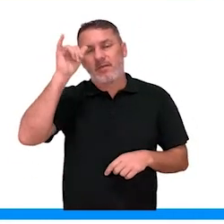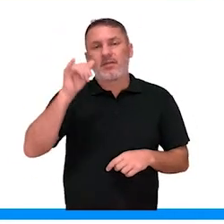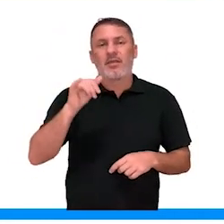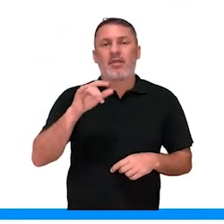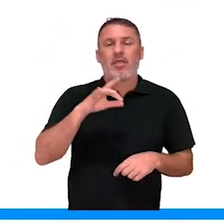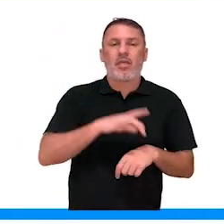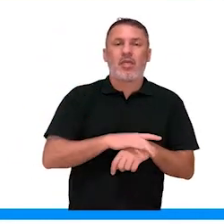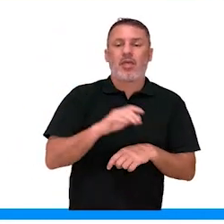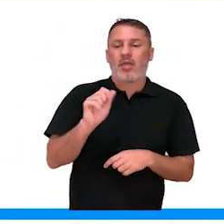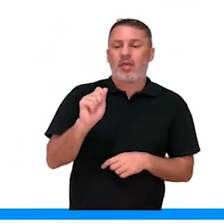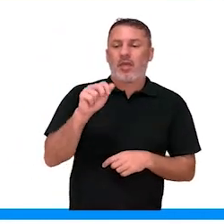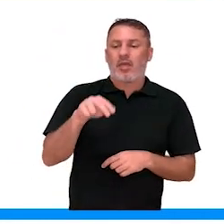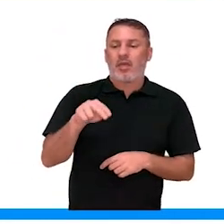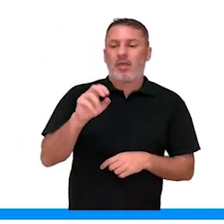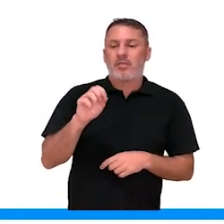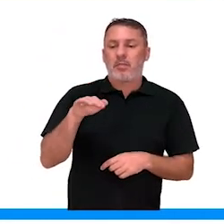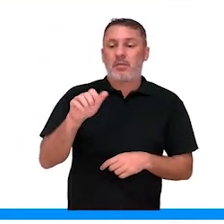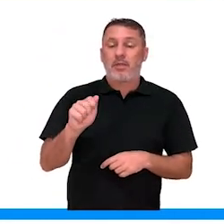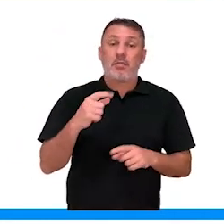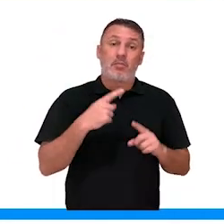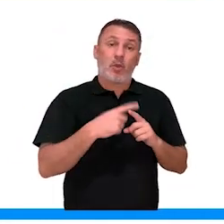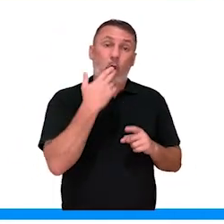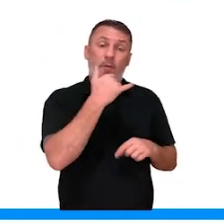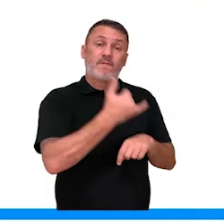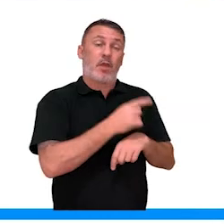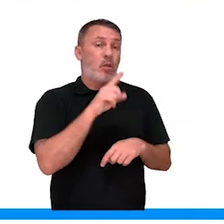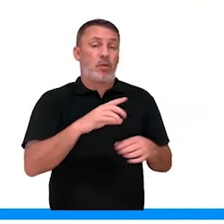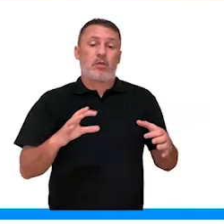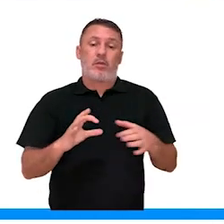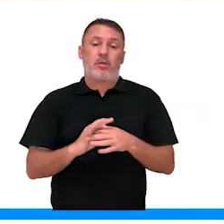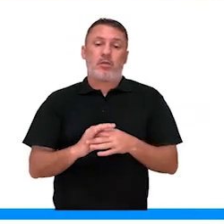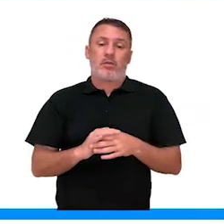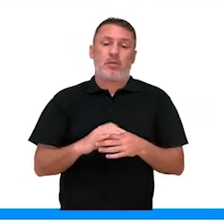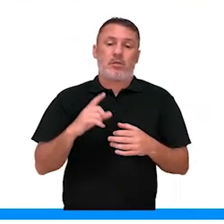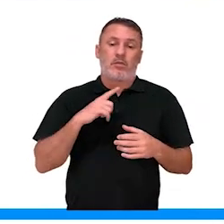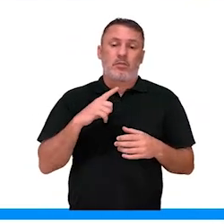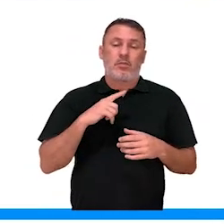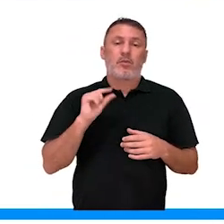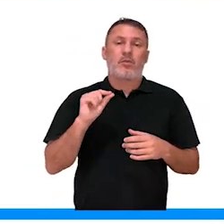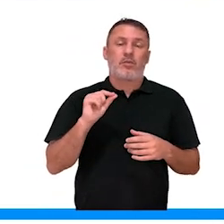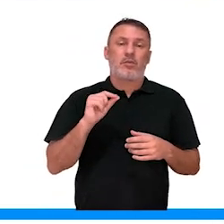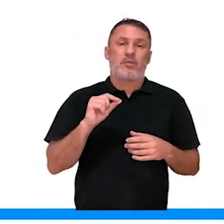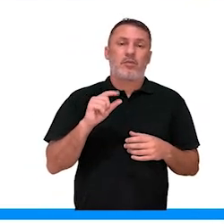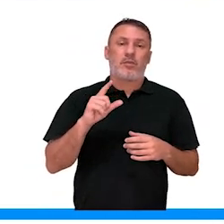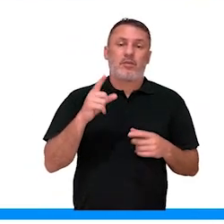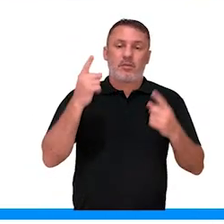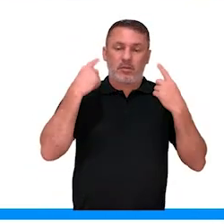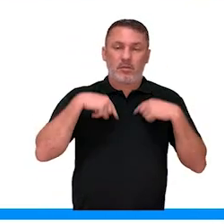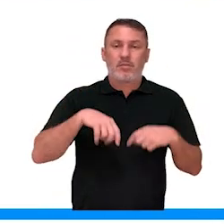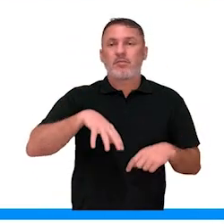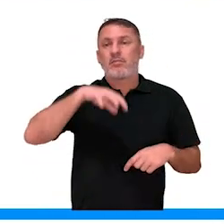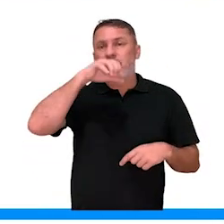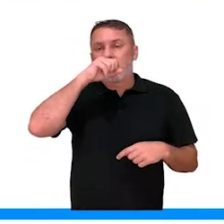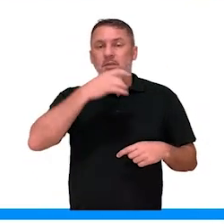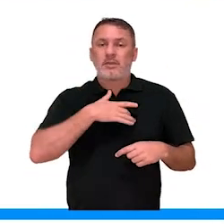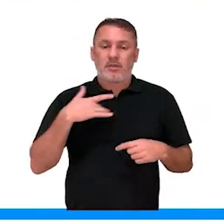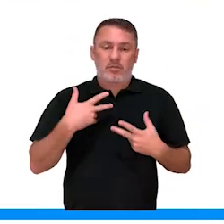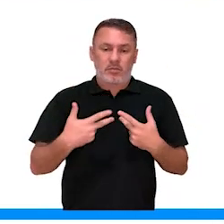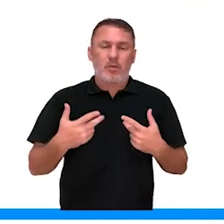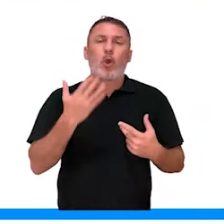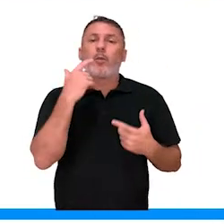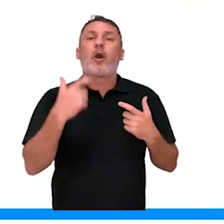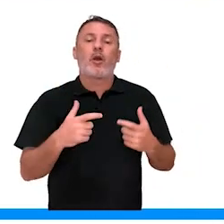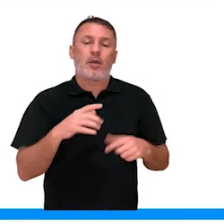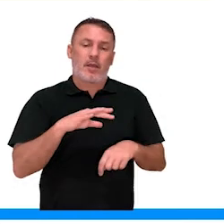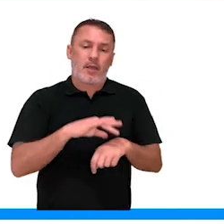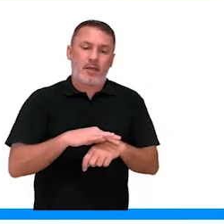Porque o ferro está relacionado à hemoglobina, que transporta os nossos gases respiratórios. Então,